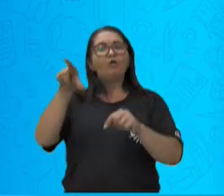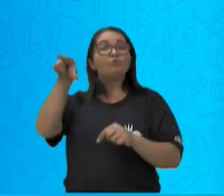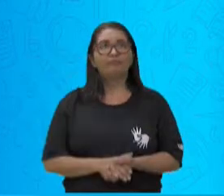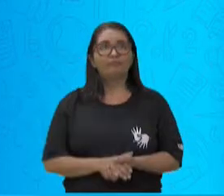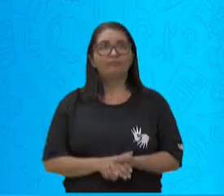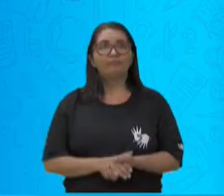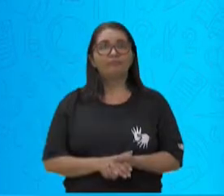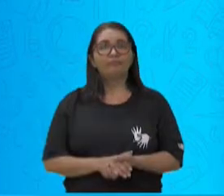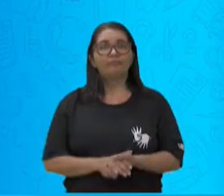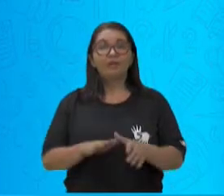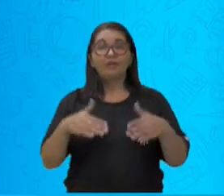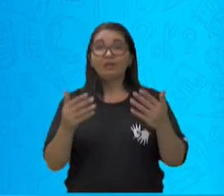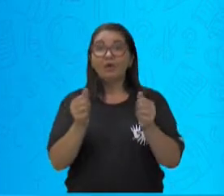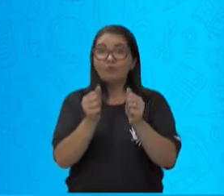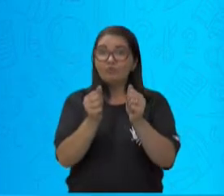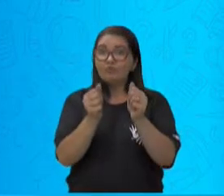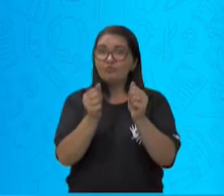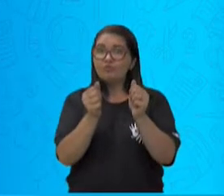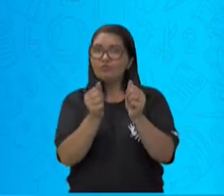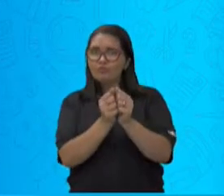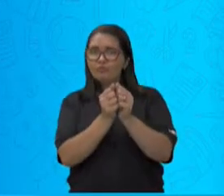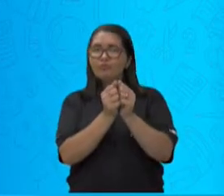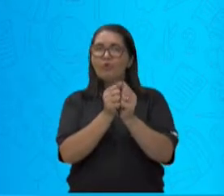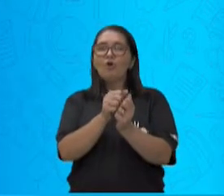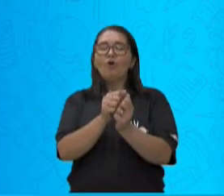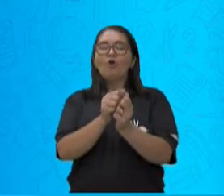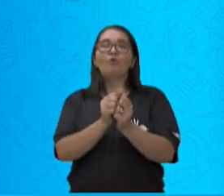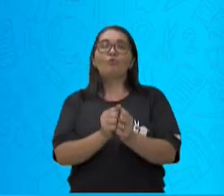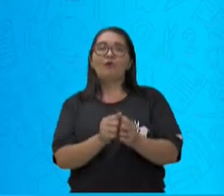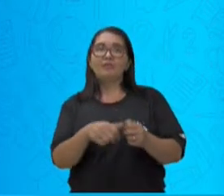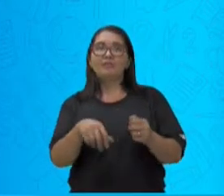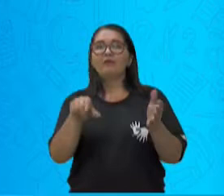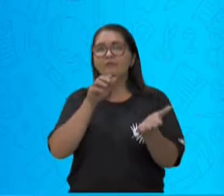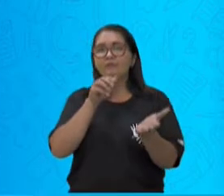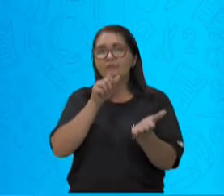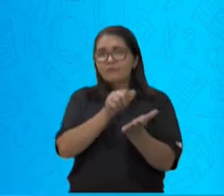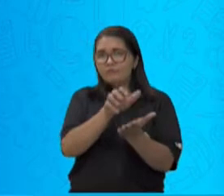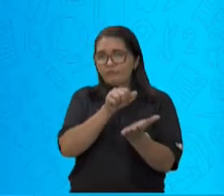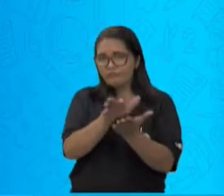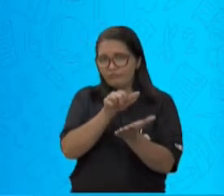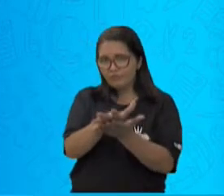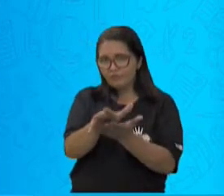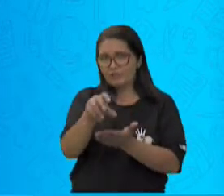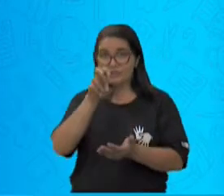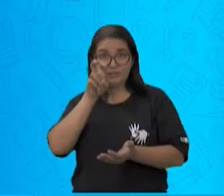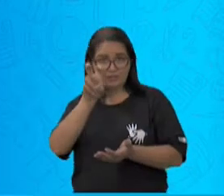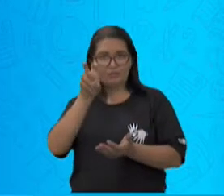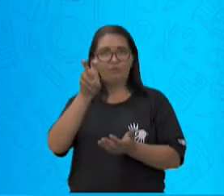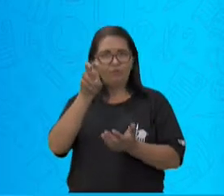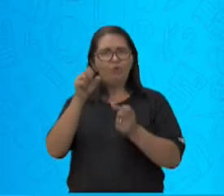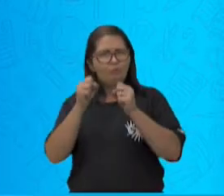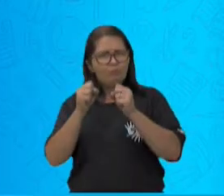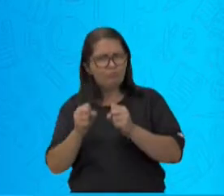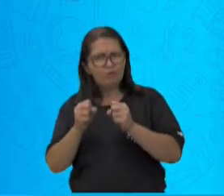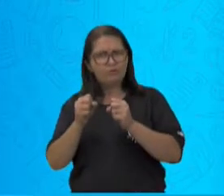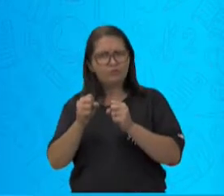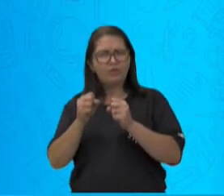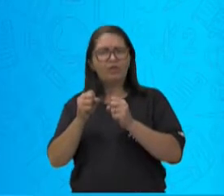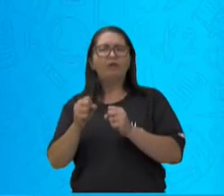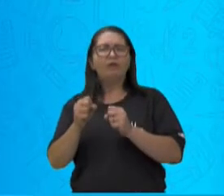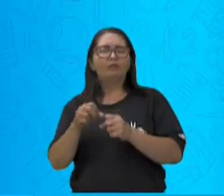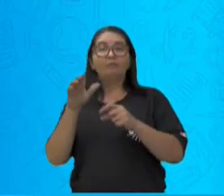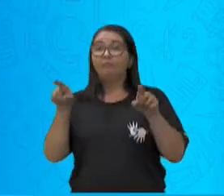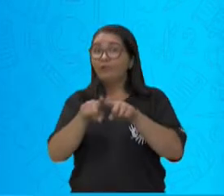participante. Juntamente com essas vias, deverá ser entregue uma ficha de identificação contendo o nome